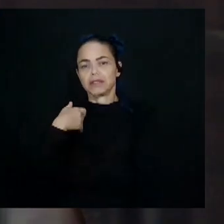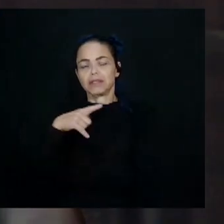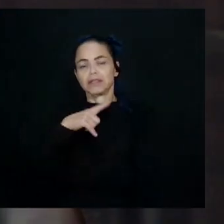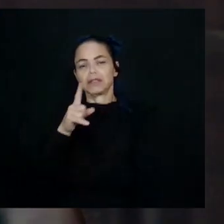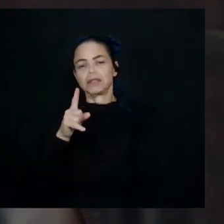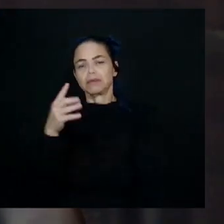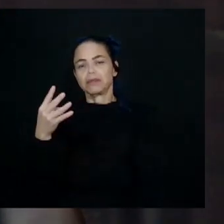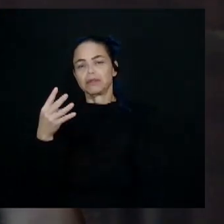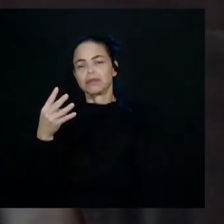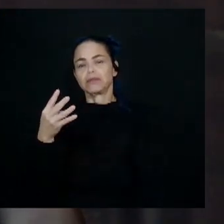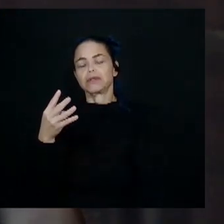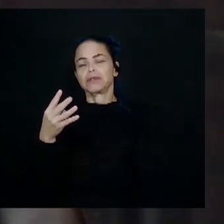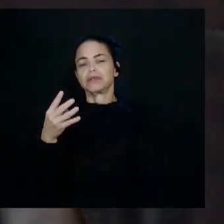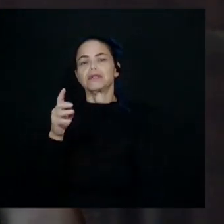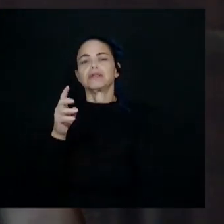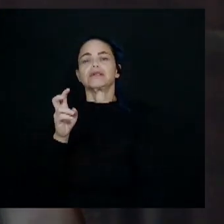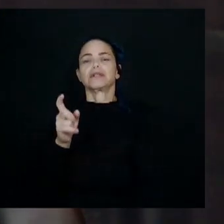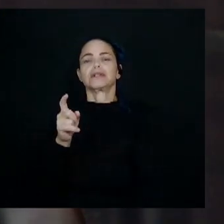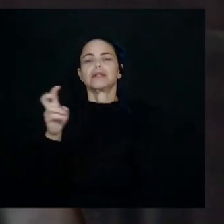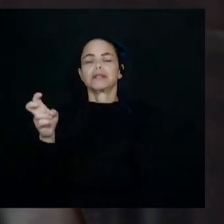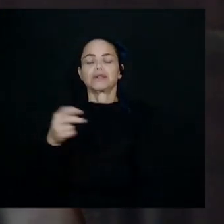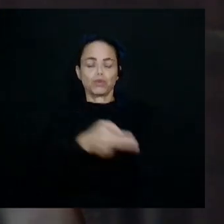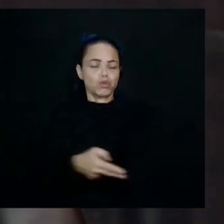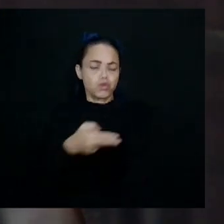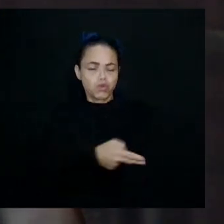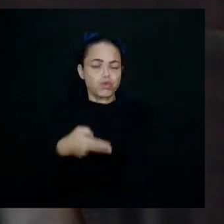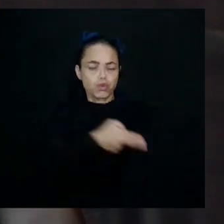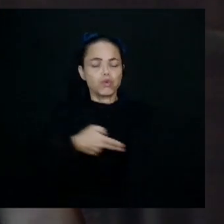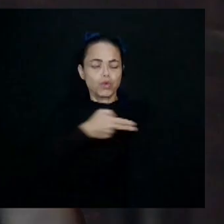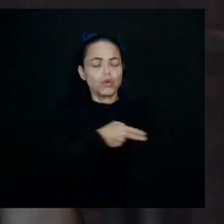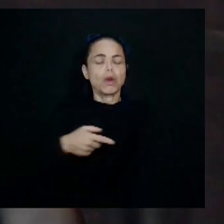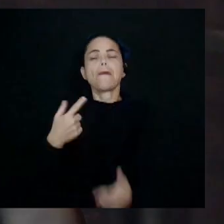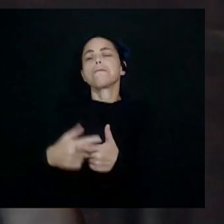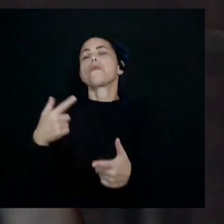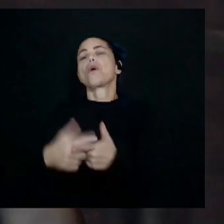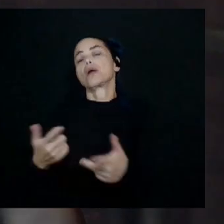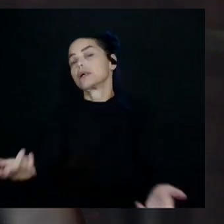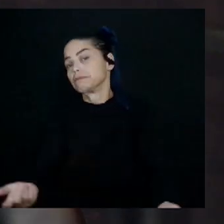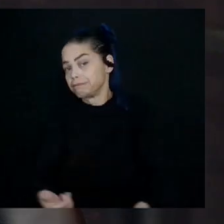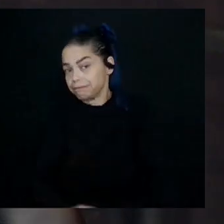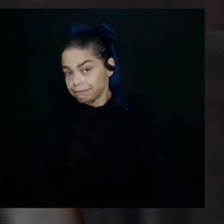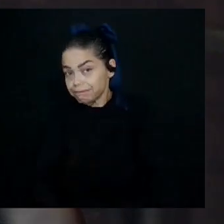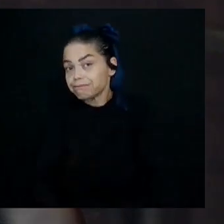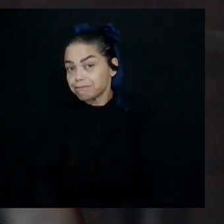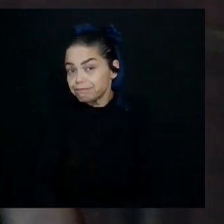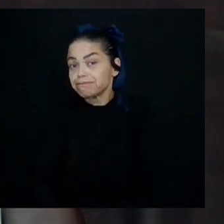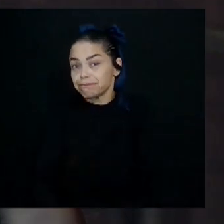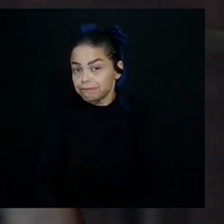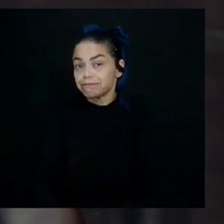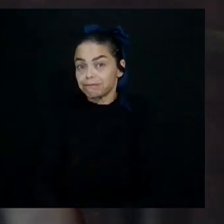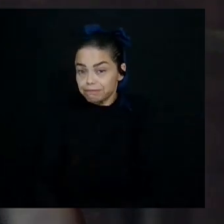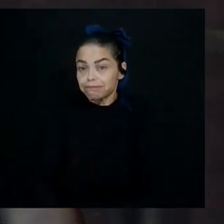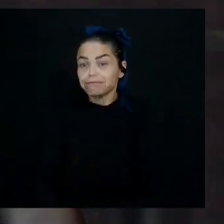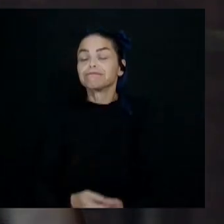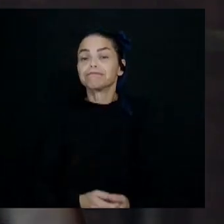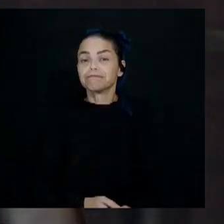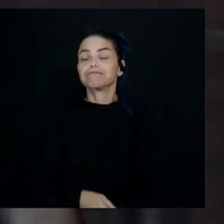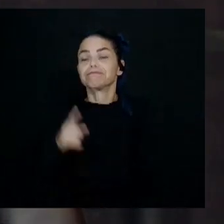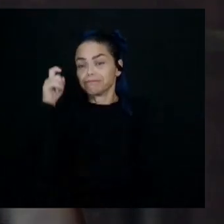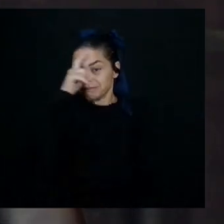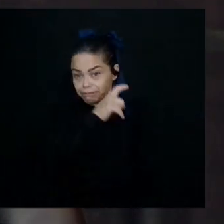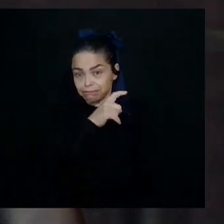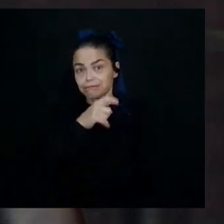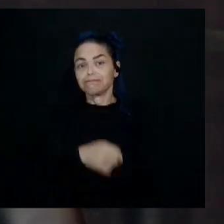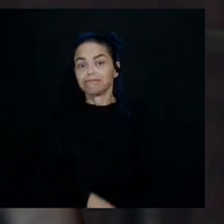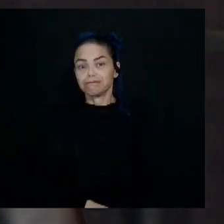minha frente, se cortando, por que está se cortando? Né? E às vezes é difícil, tem que tirar. Arrancando